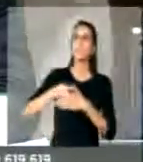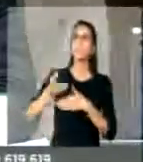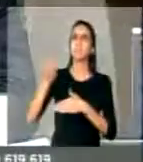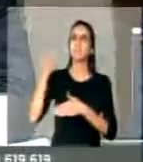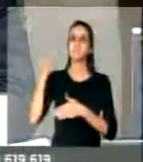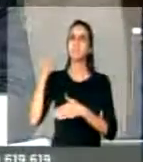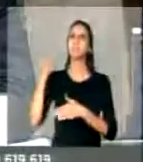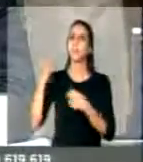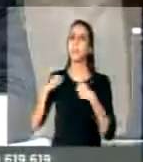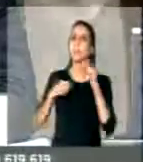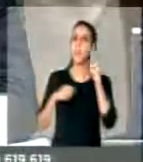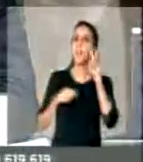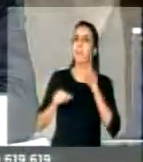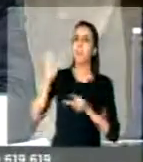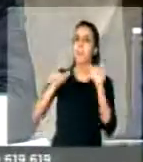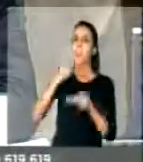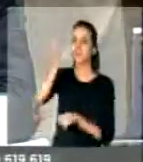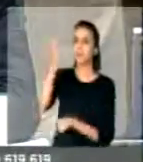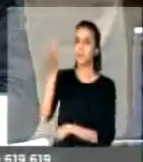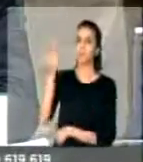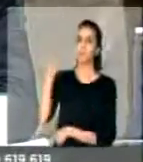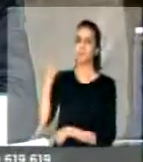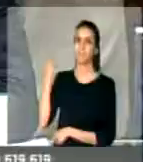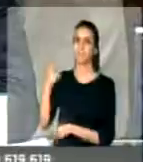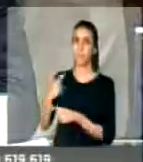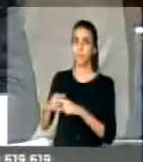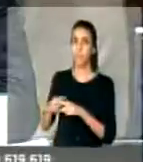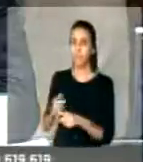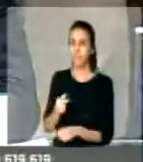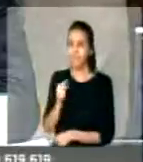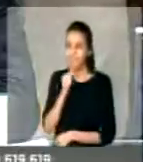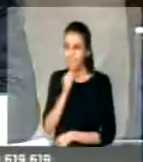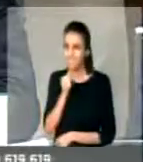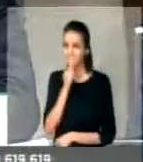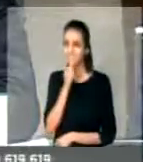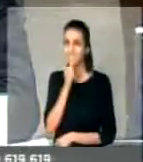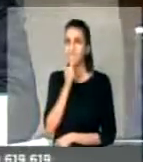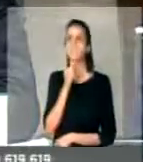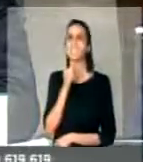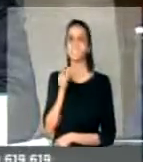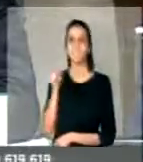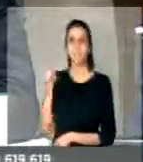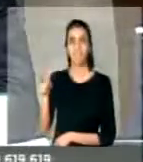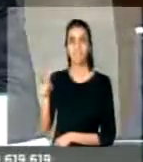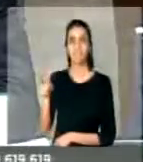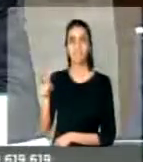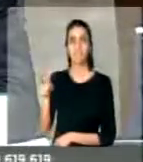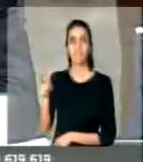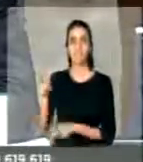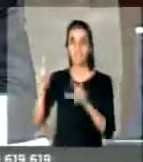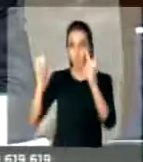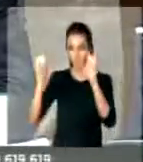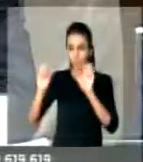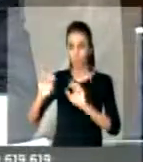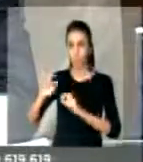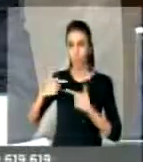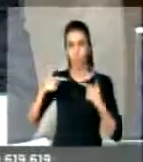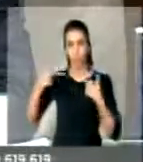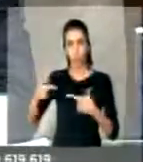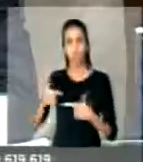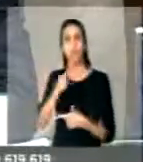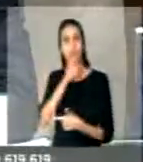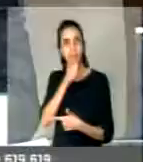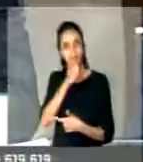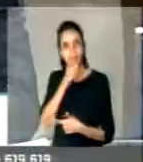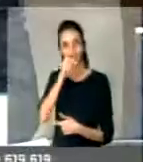ser lembrados, pois ainda é muito viva e honrada a causa pela qual lutaram e morreram. Manter